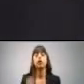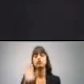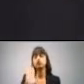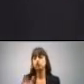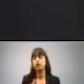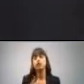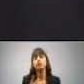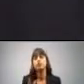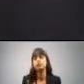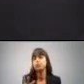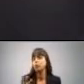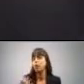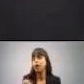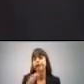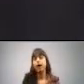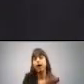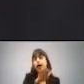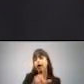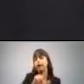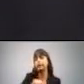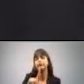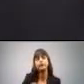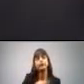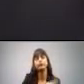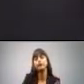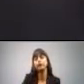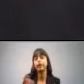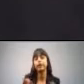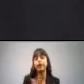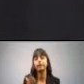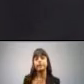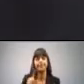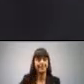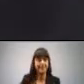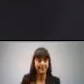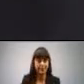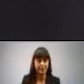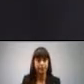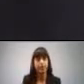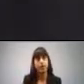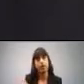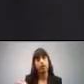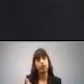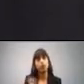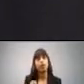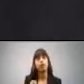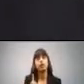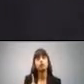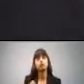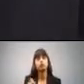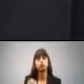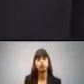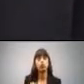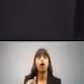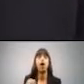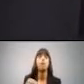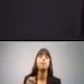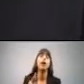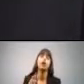artigos em periódicos científicos. Com a palavra, o doutor Edson Amaro. Muda.